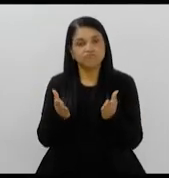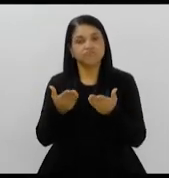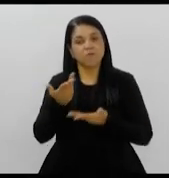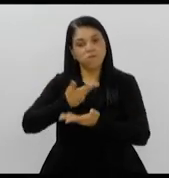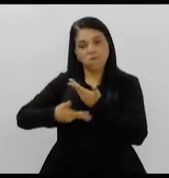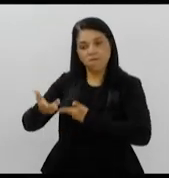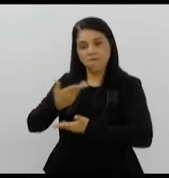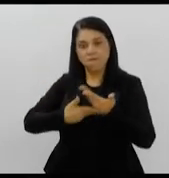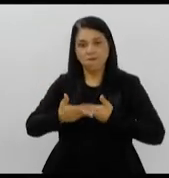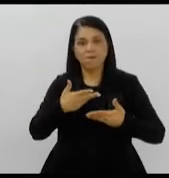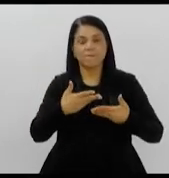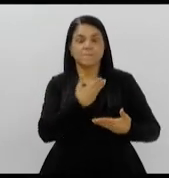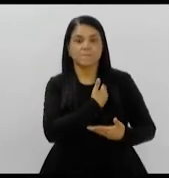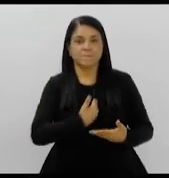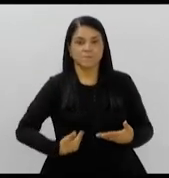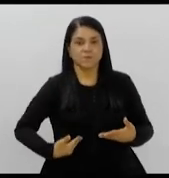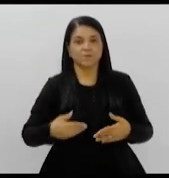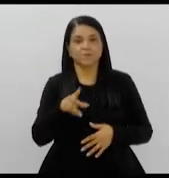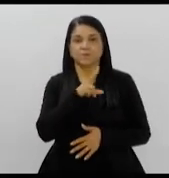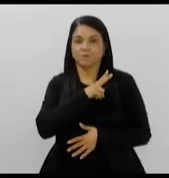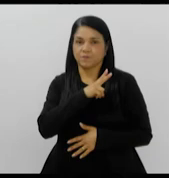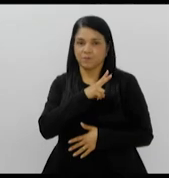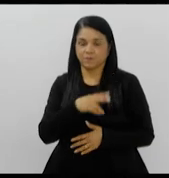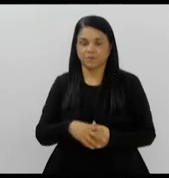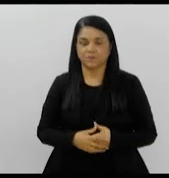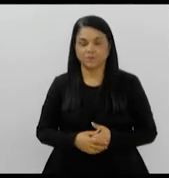integração entre os setores públicos e privados.